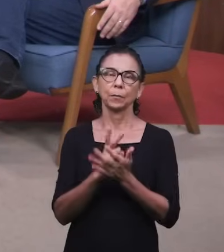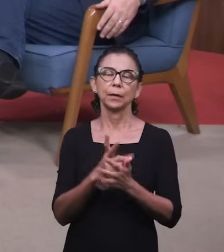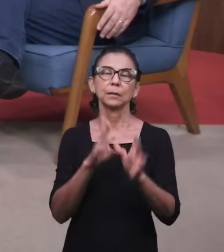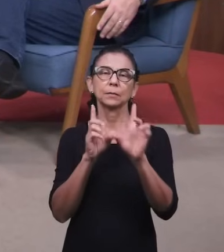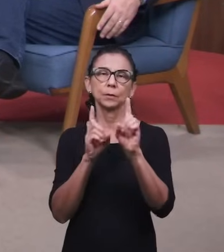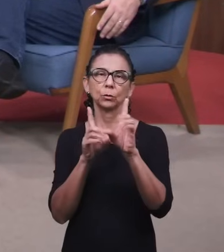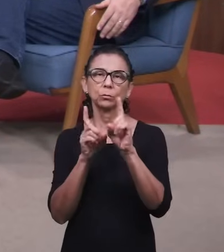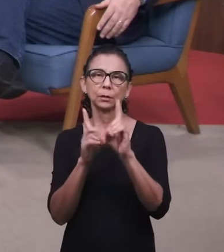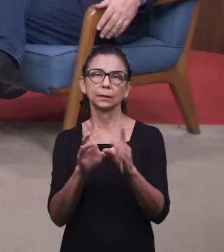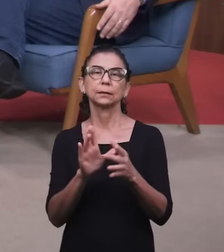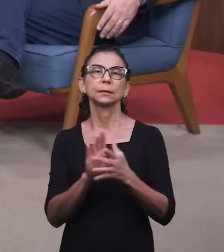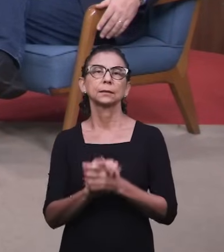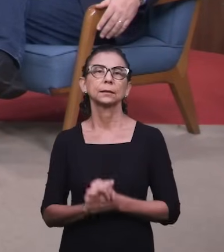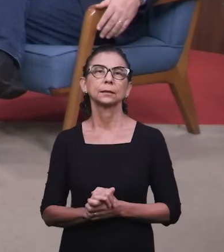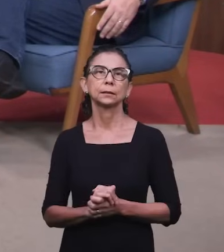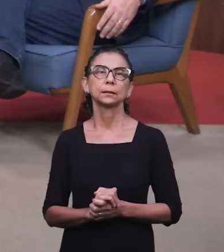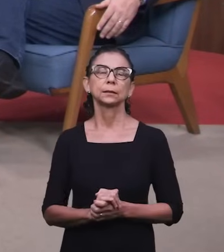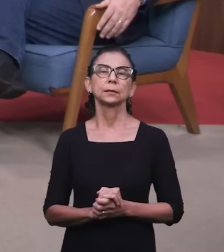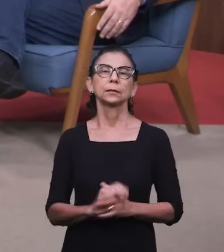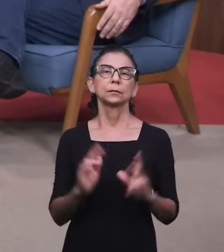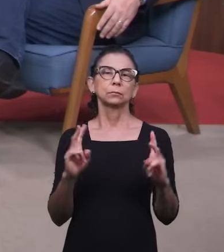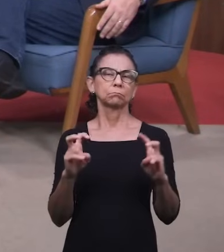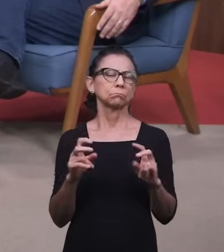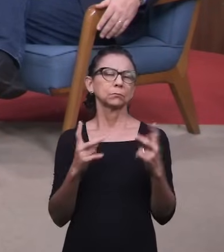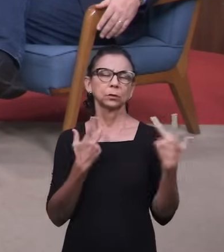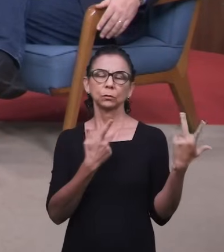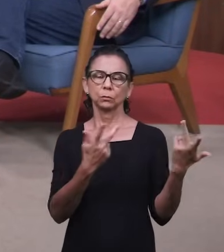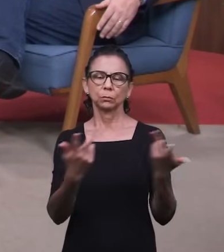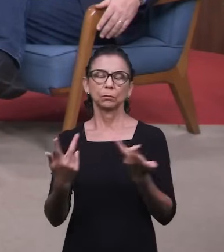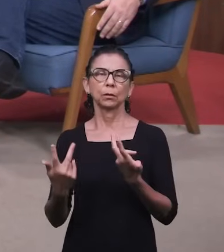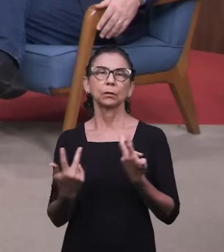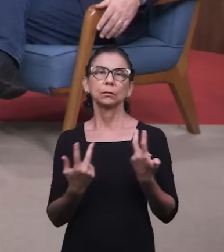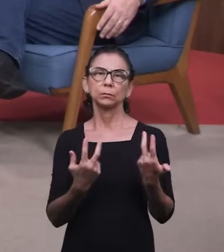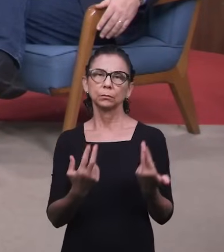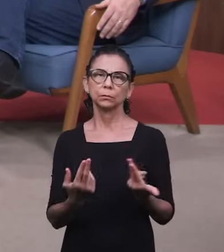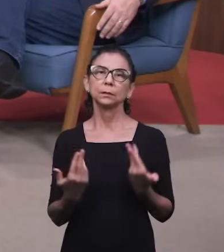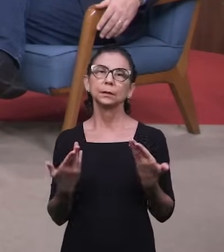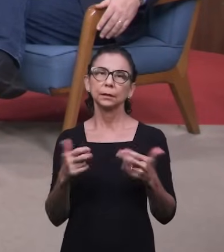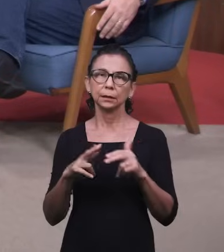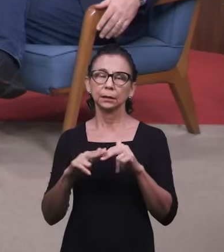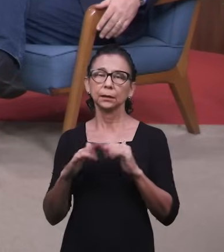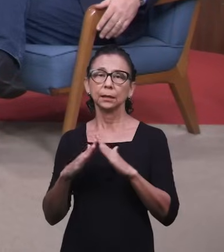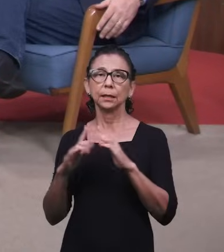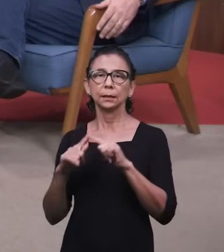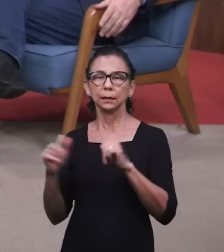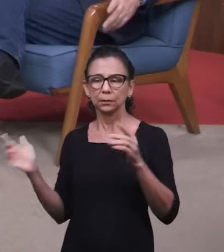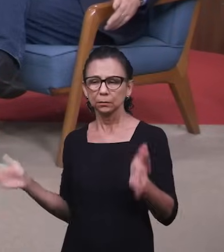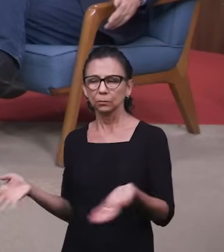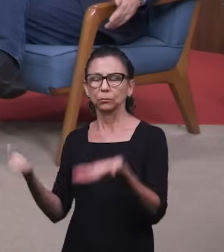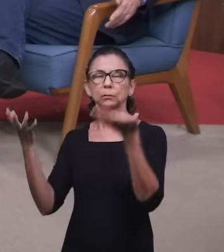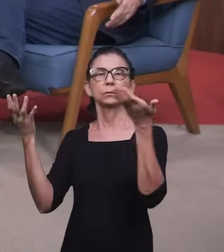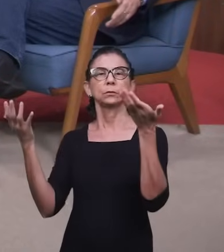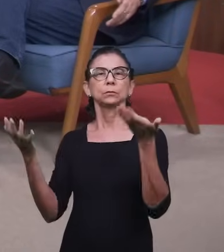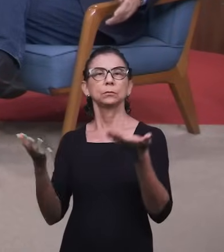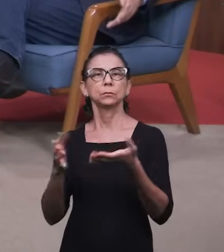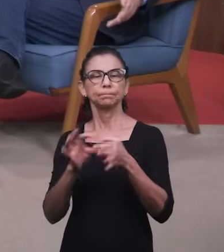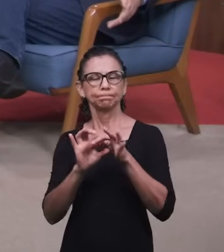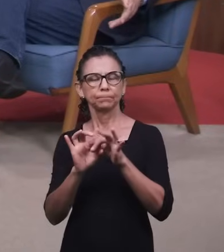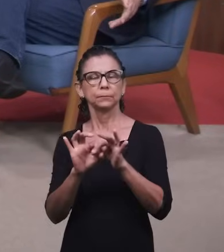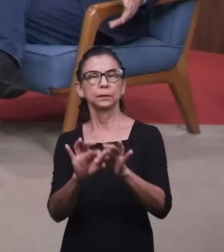força doutrinária que vai movendo, né, a marcha, né, a caminhada da igreja, né, da obra. Né? E há um aspecto